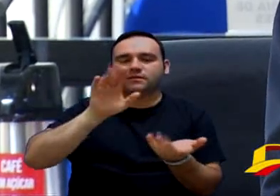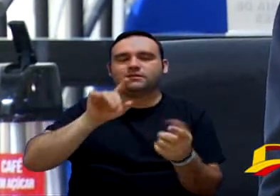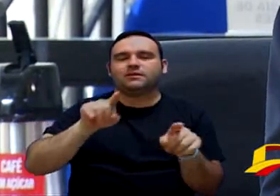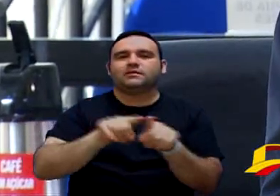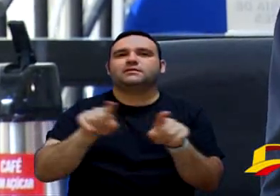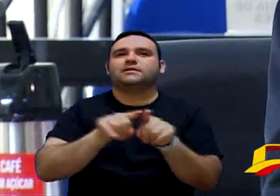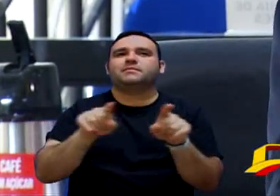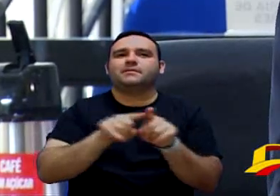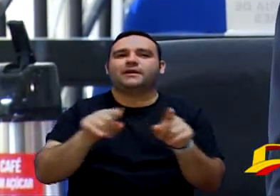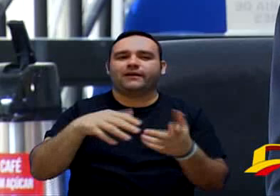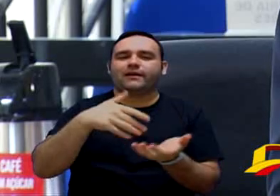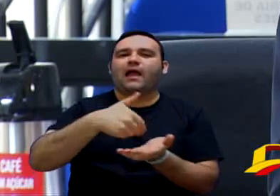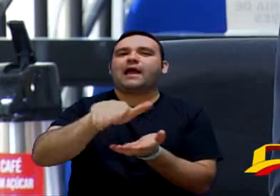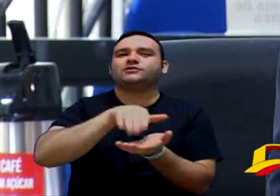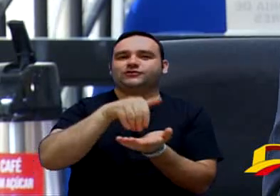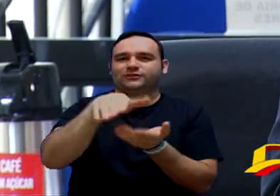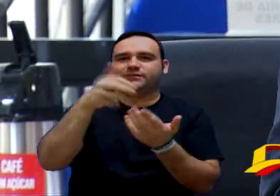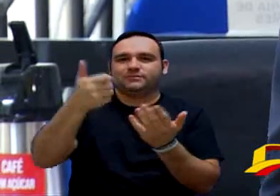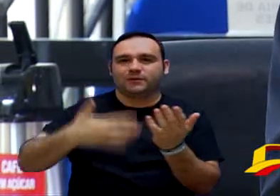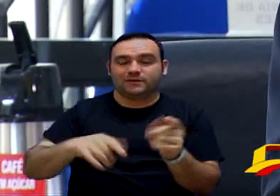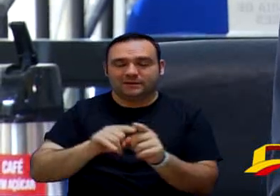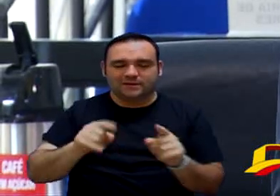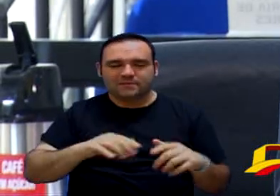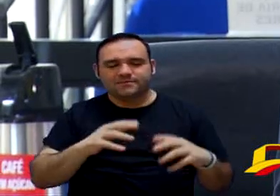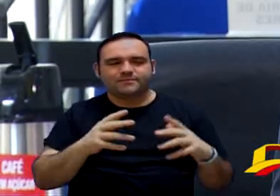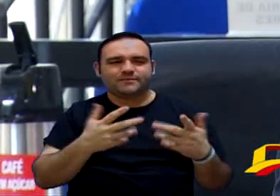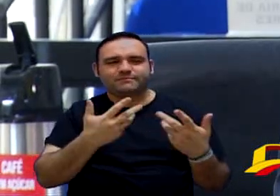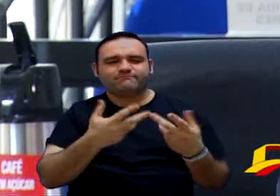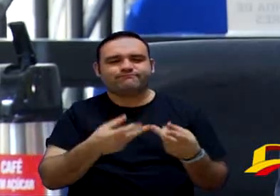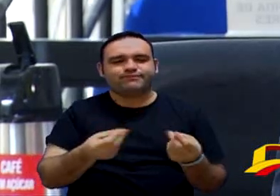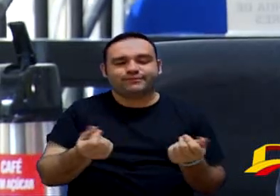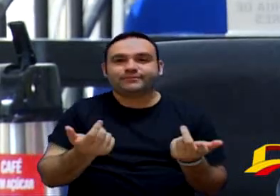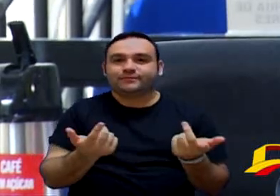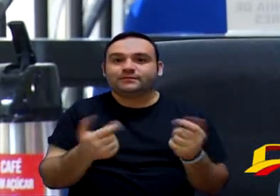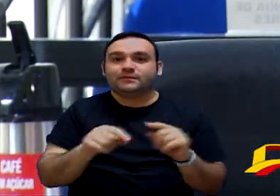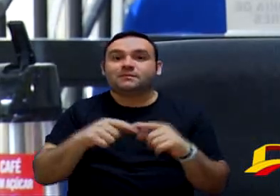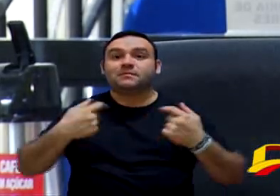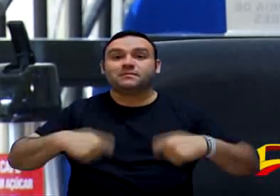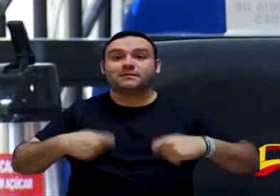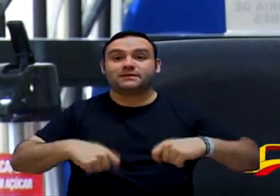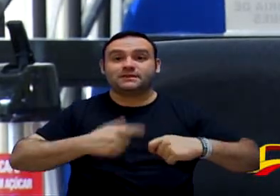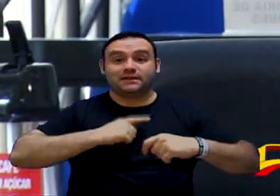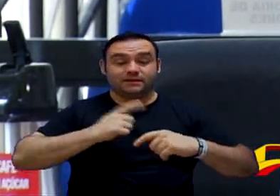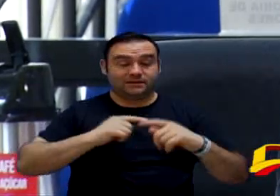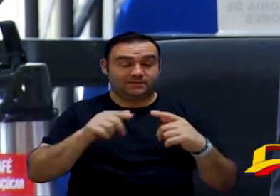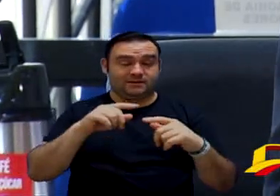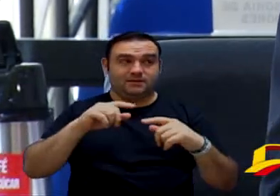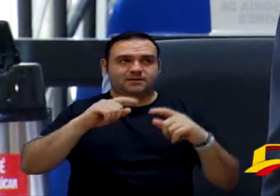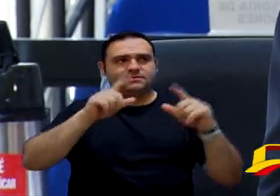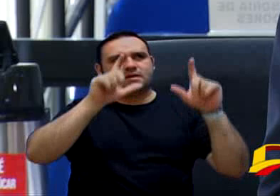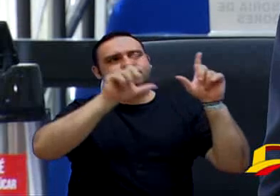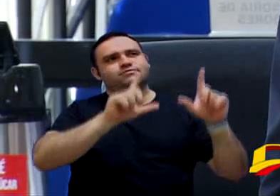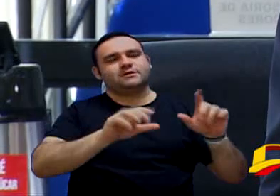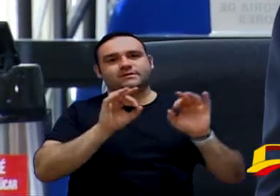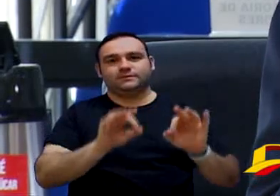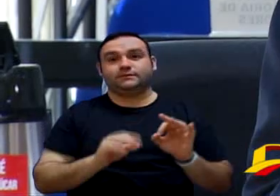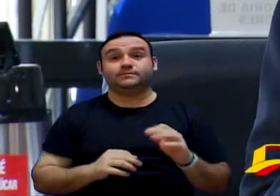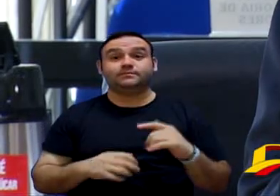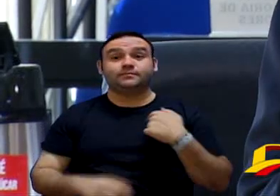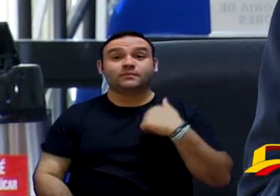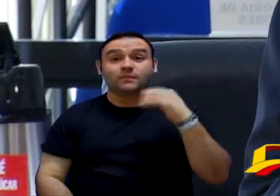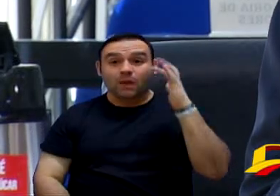a tinta realmente como foi falada Tá descorada né Precisa ver aí uma sinalização o que eu